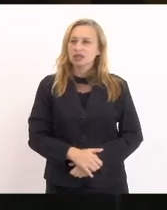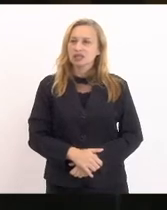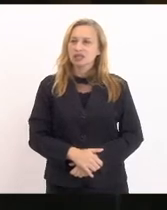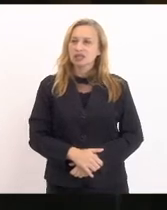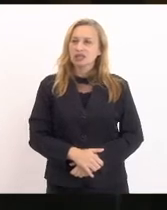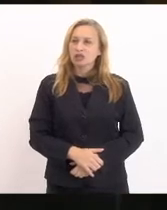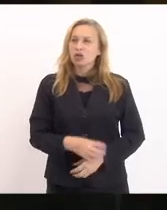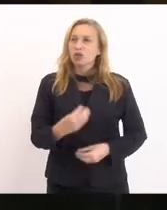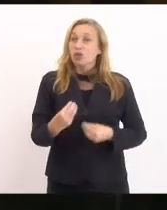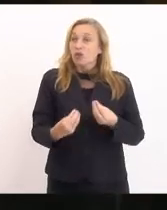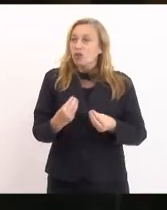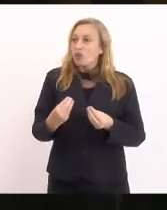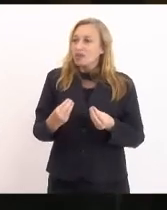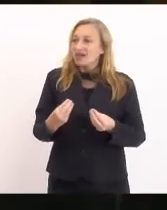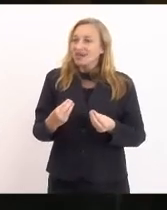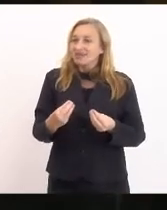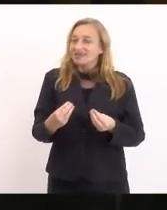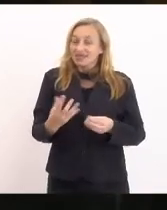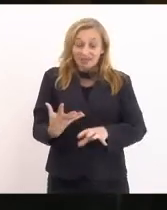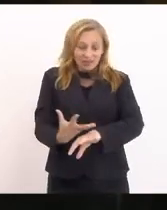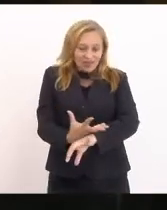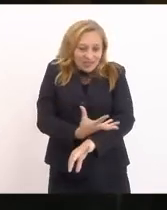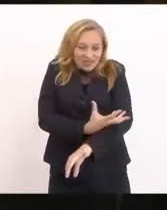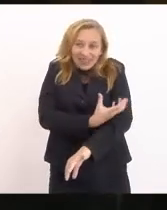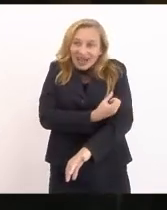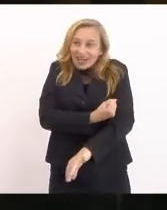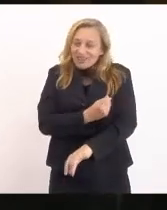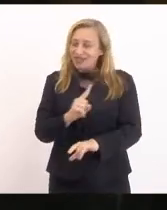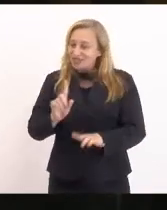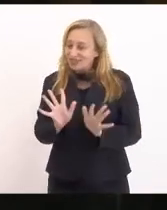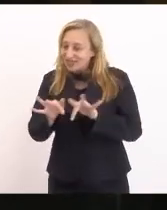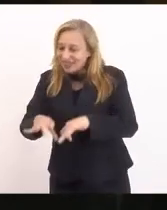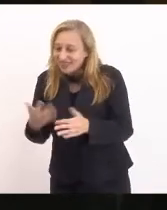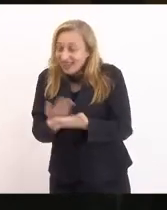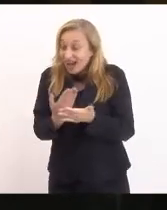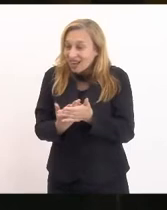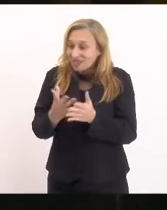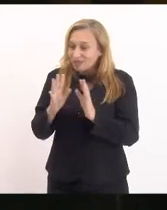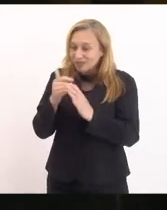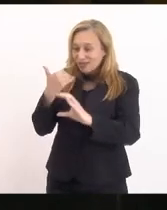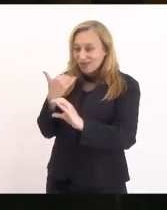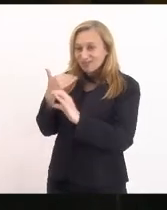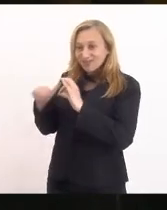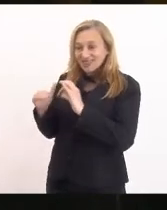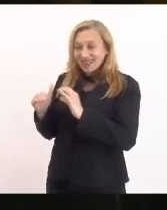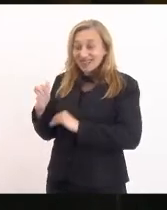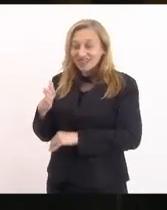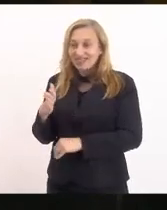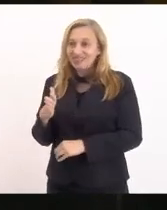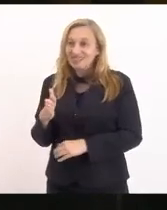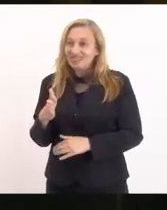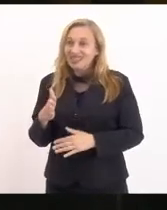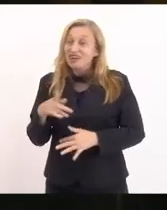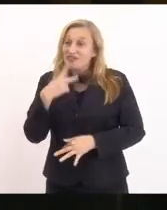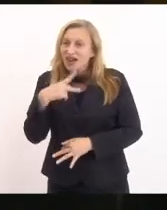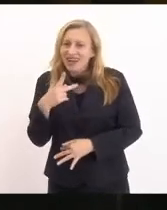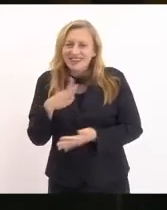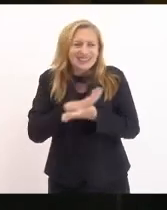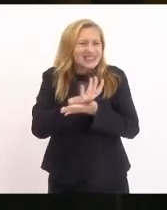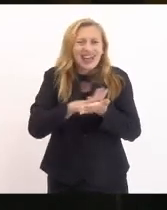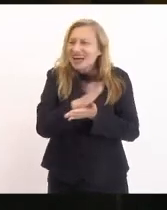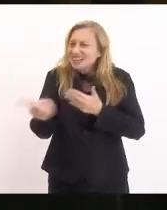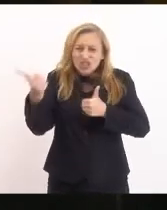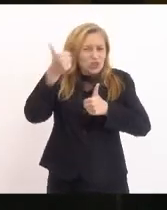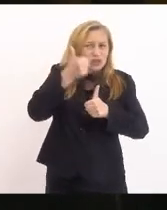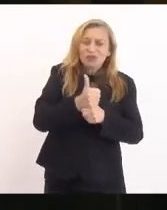como ela vibrava depois da aula, vibrava, mandou uma mensagem muito efusiva, dizendo isso, nada